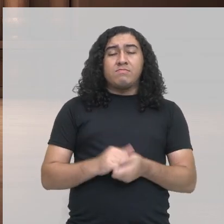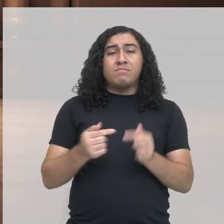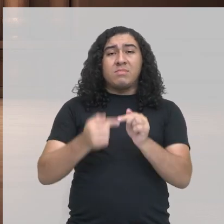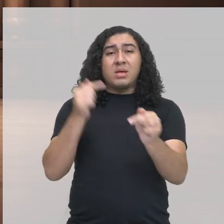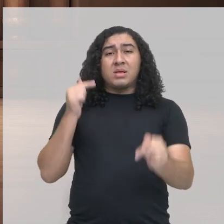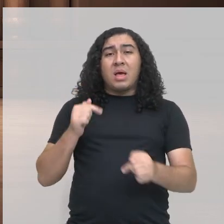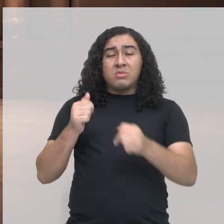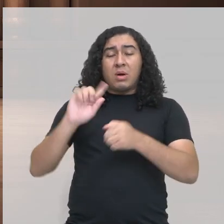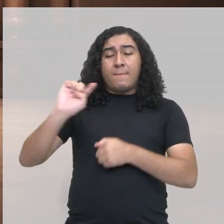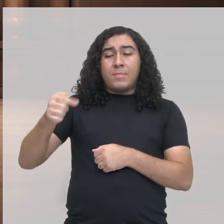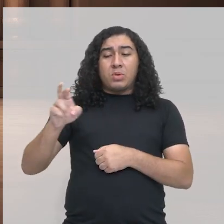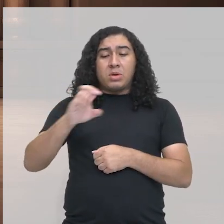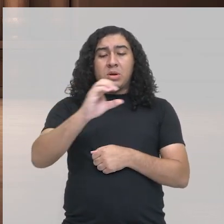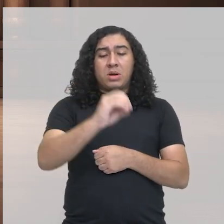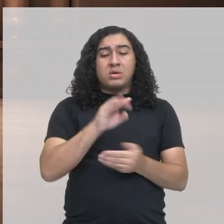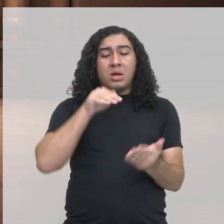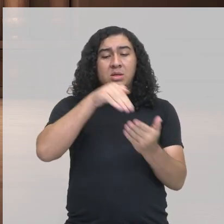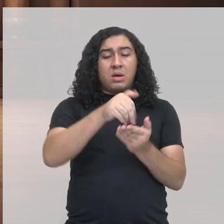até